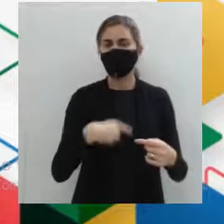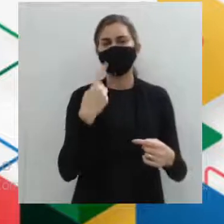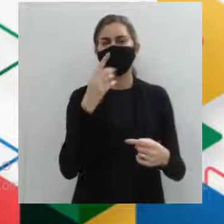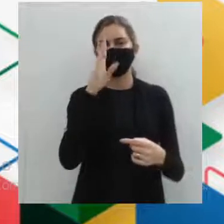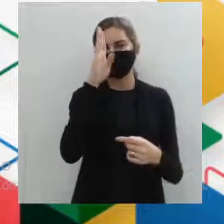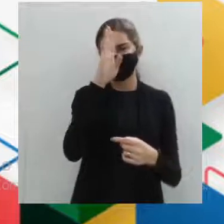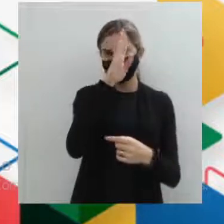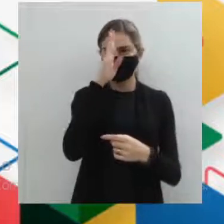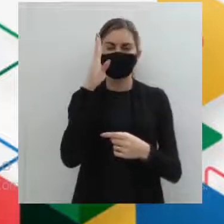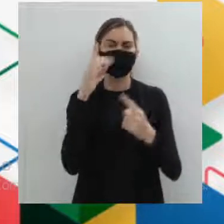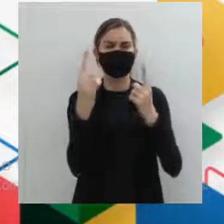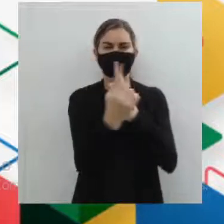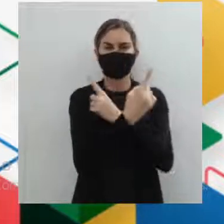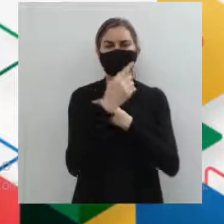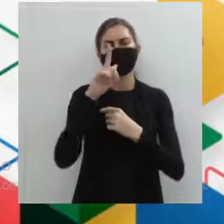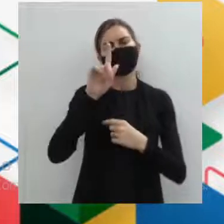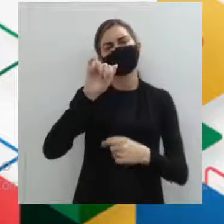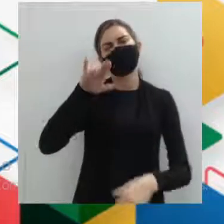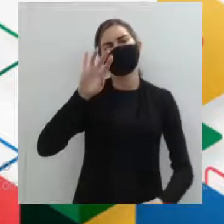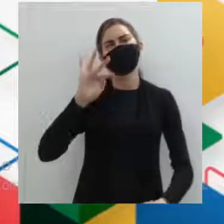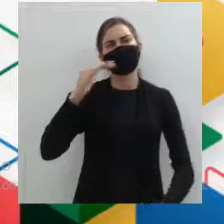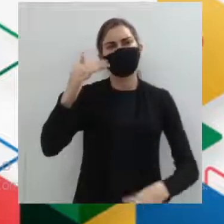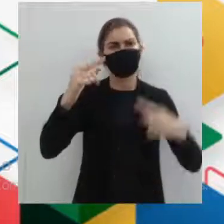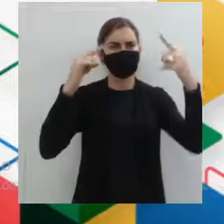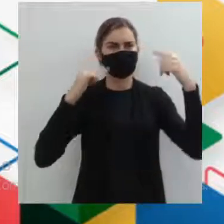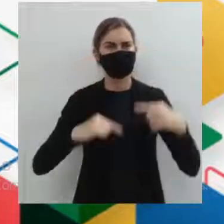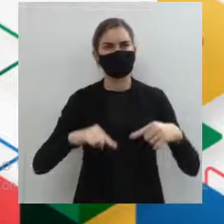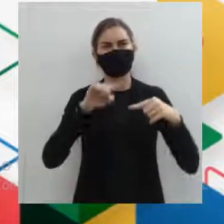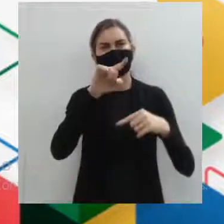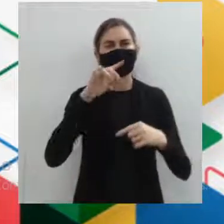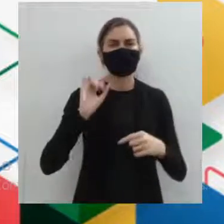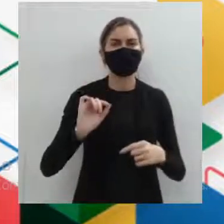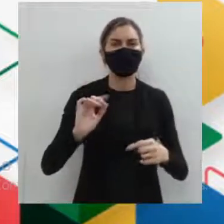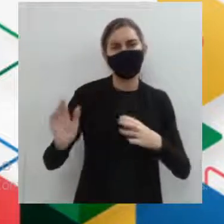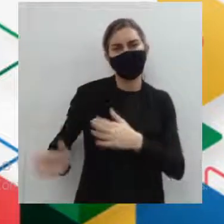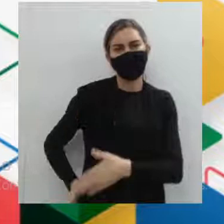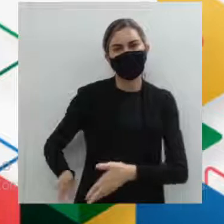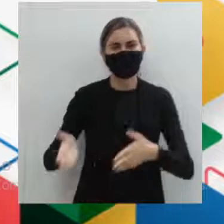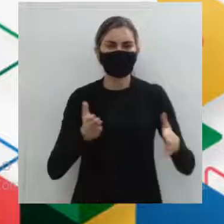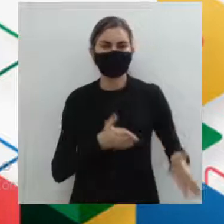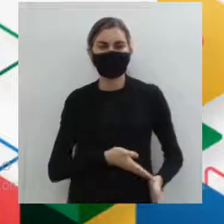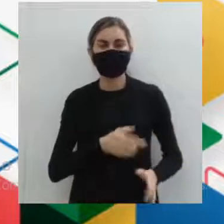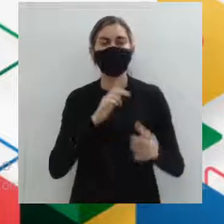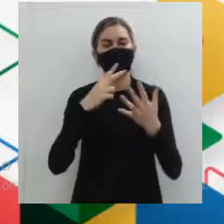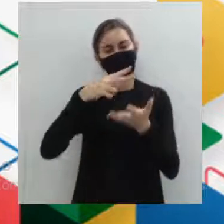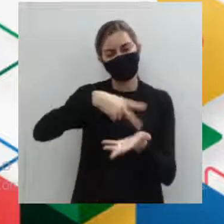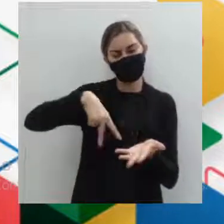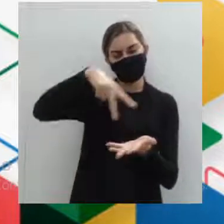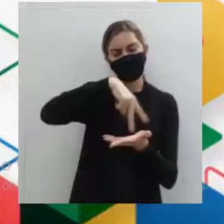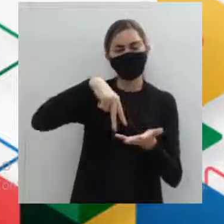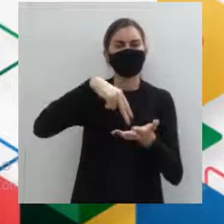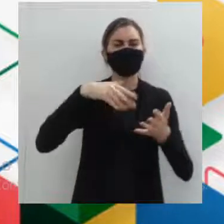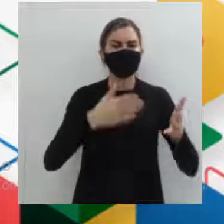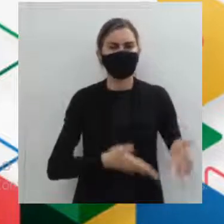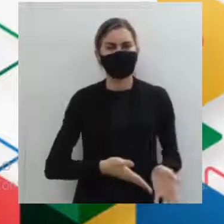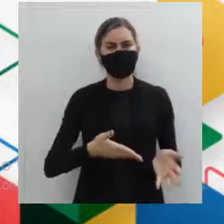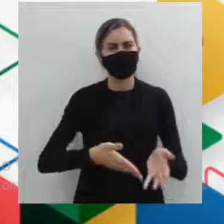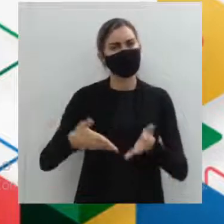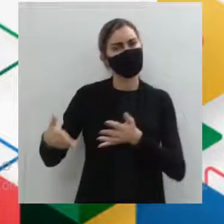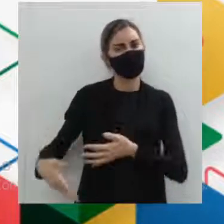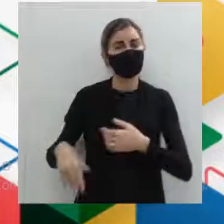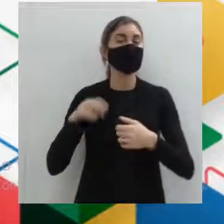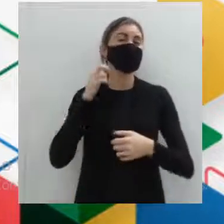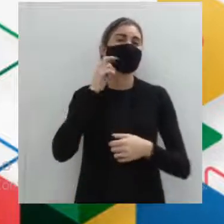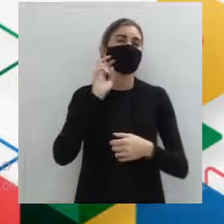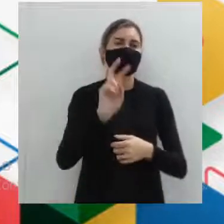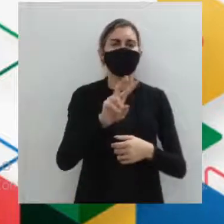fundamento também da ginástica. Abaixo a gente vê o famoso passinho. Quem disse a você que está me ouvindo aí